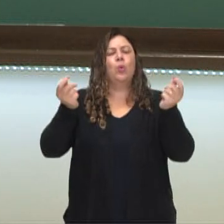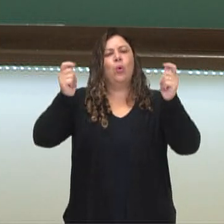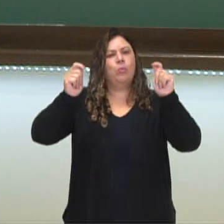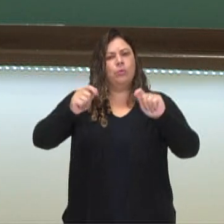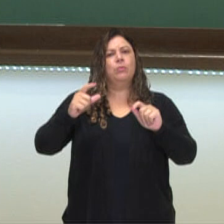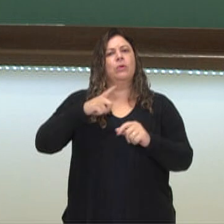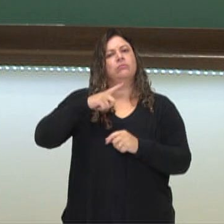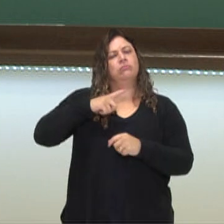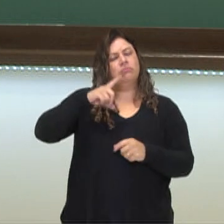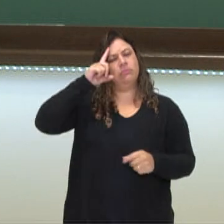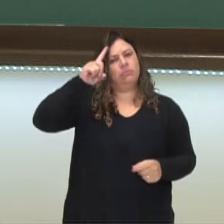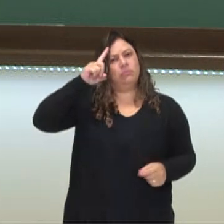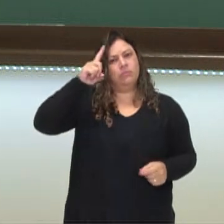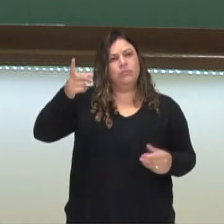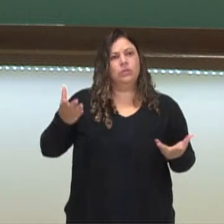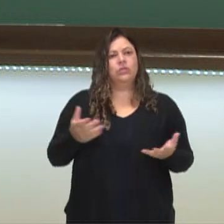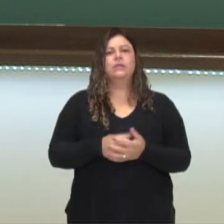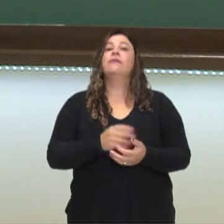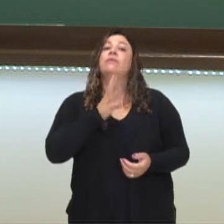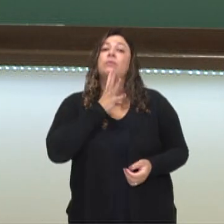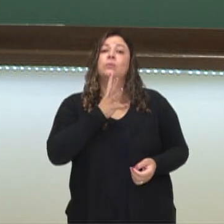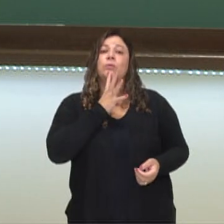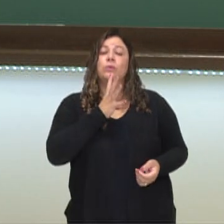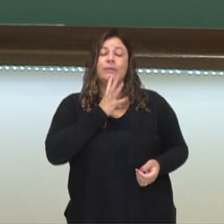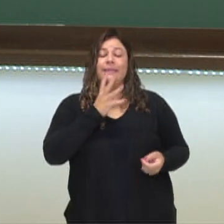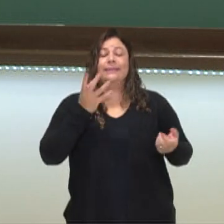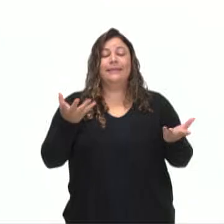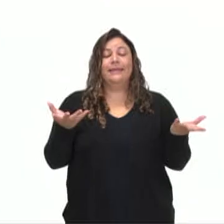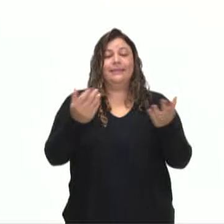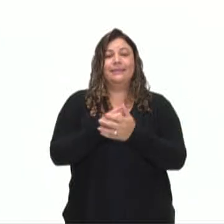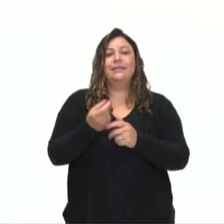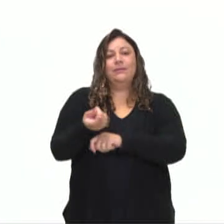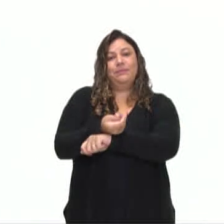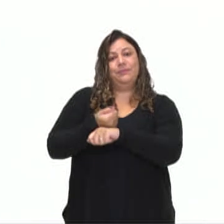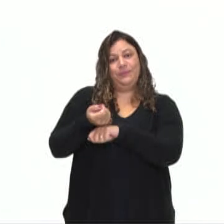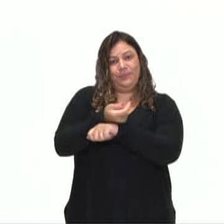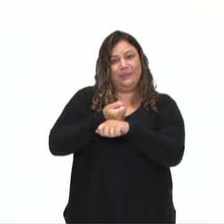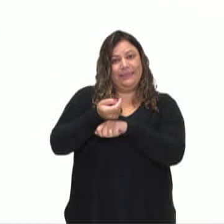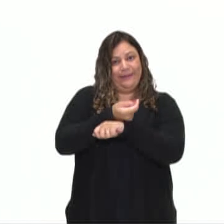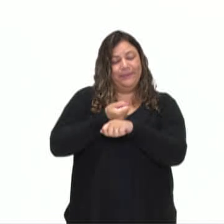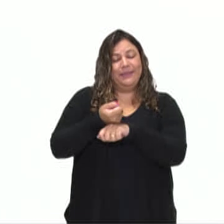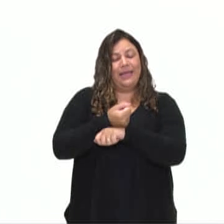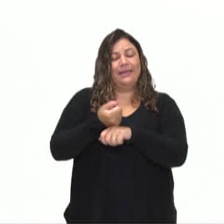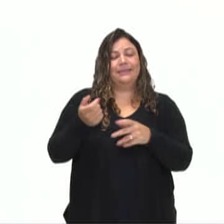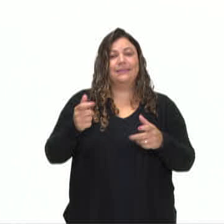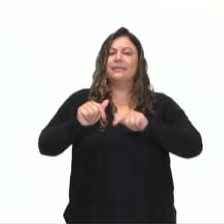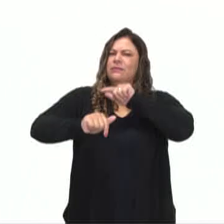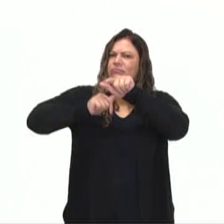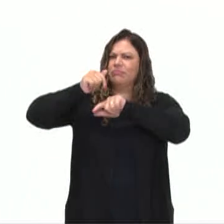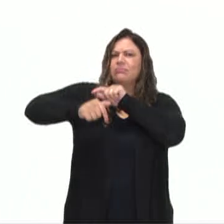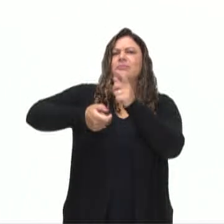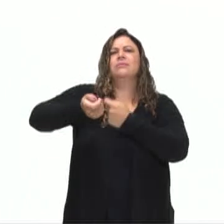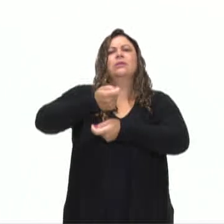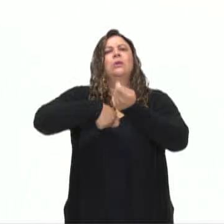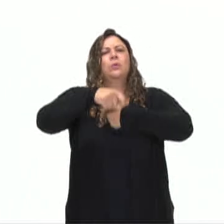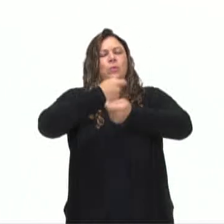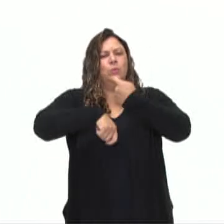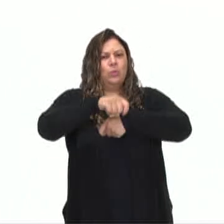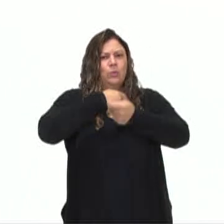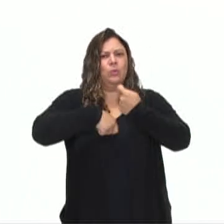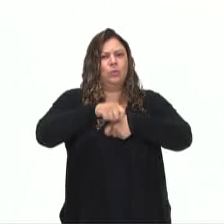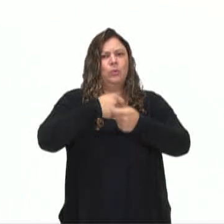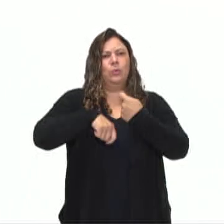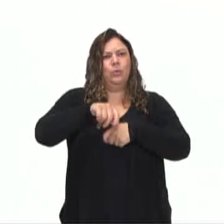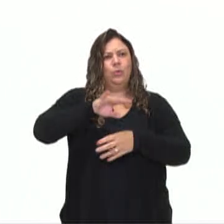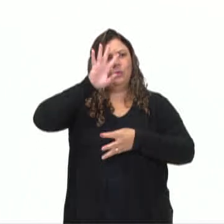nosso cotidiano, a gente vai conhecer aqui, ó, o fluxo de capitais, que são atividades econômicas financeiras